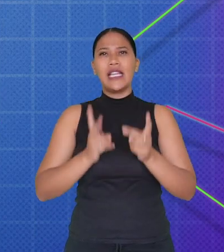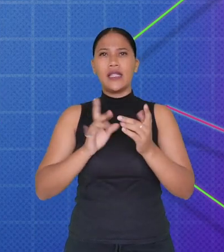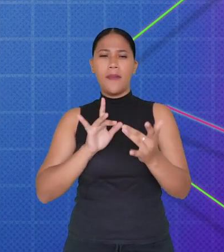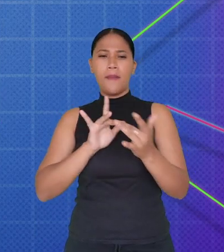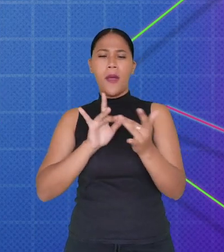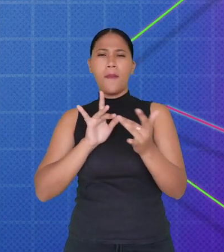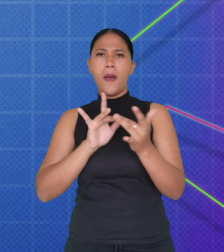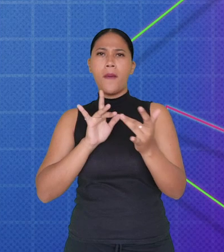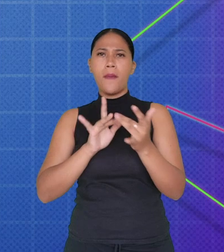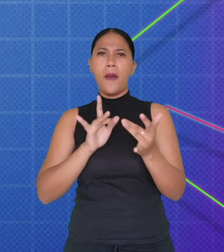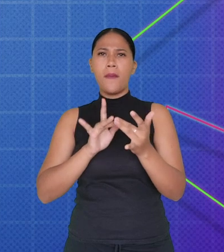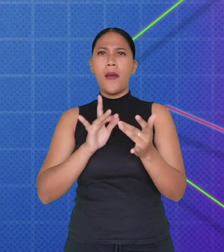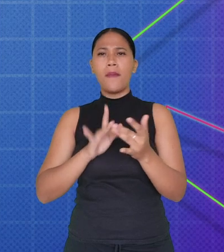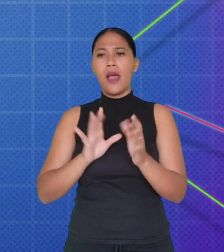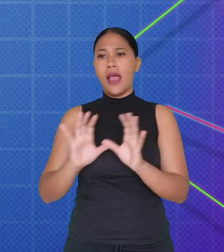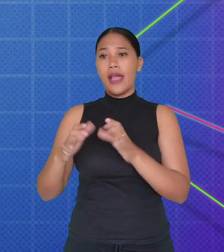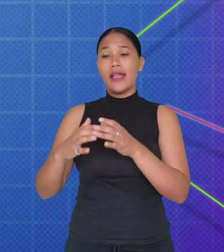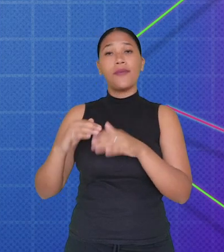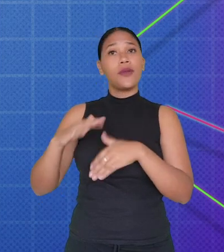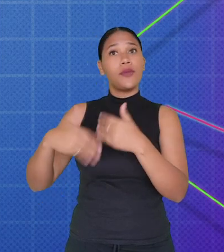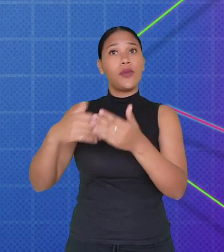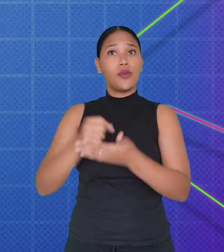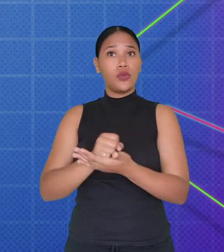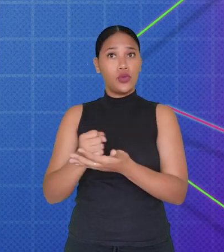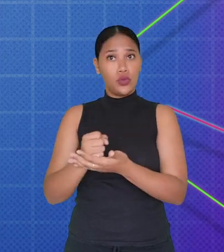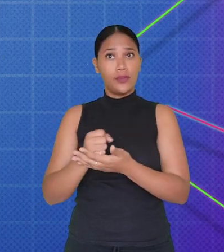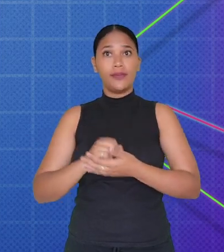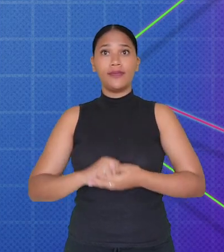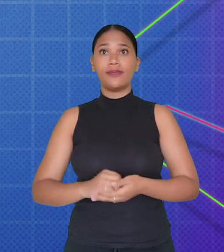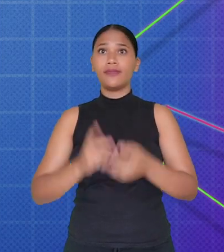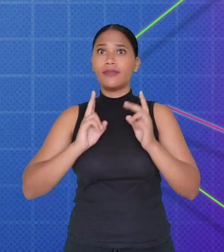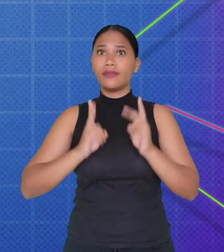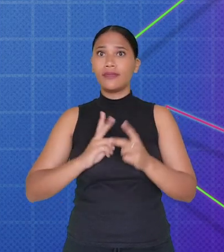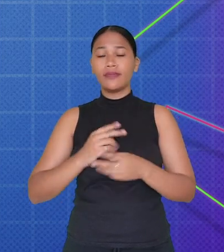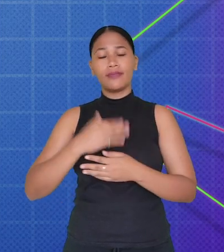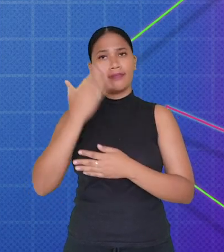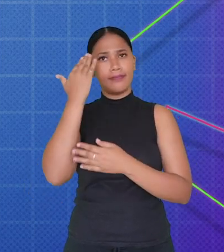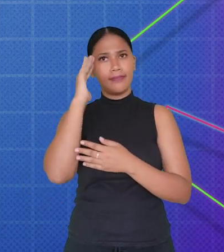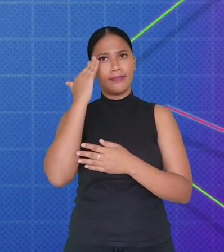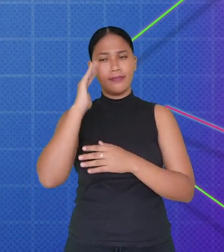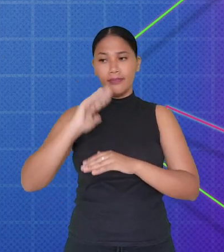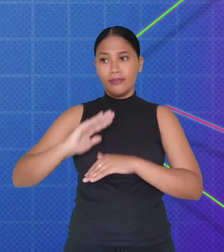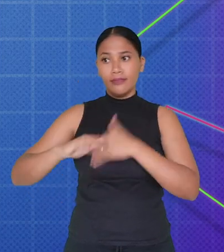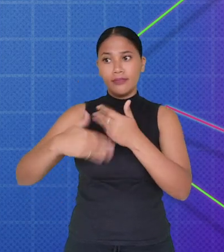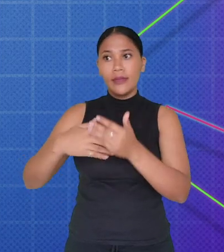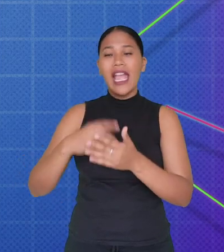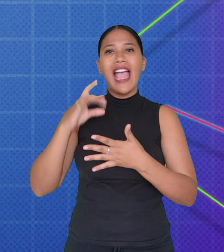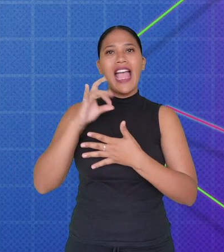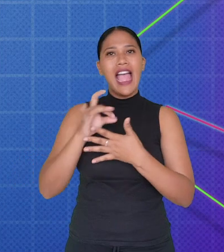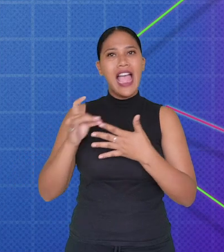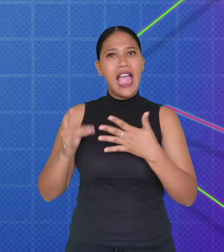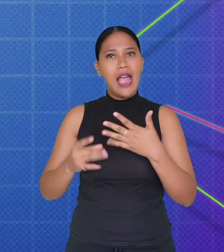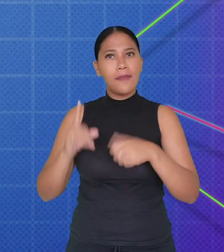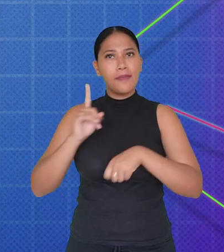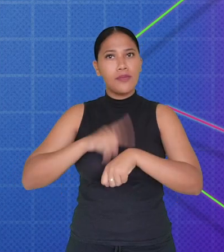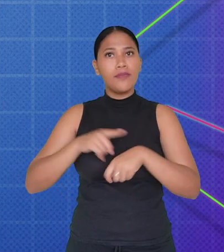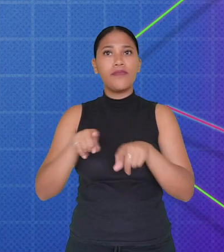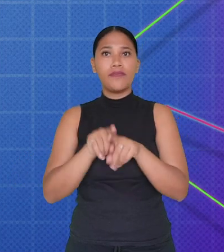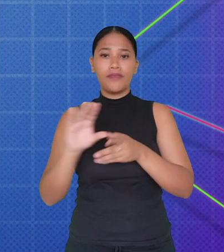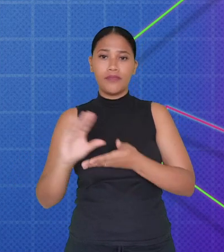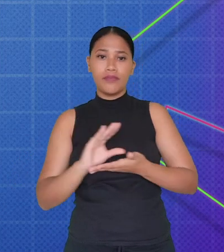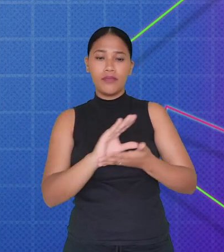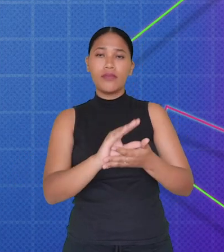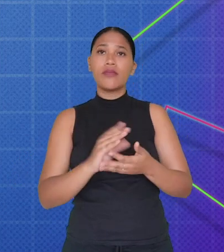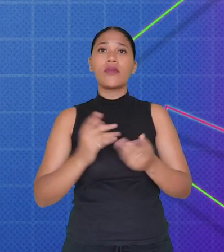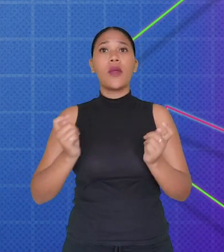estejam sempre em constante comunicação com a equipe de desenvolvimento do jogo eles devem estar sempre cientes do Progresso do projeto dos recursos